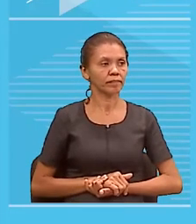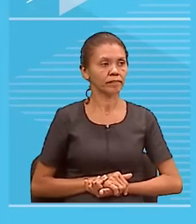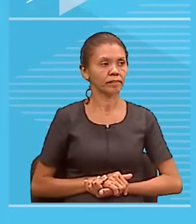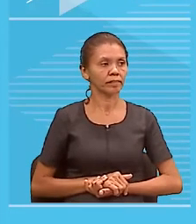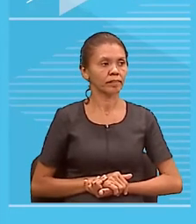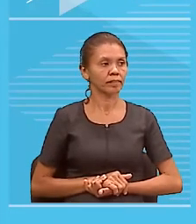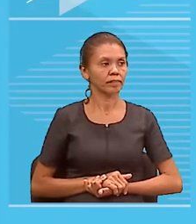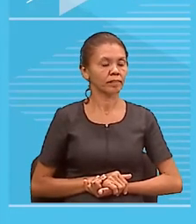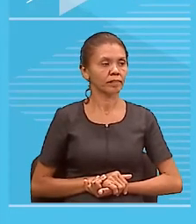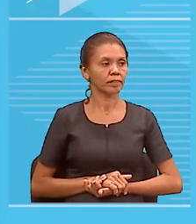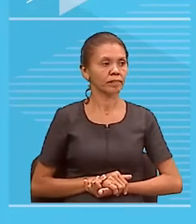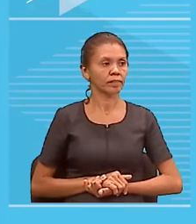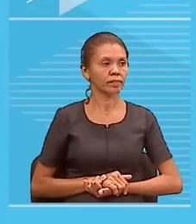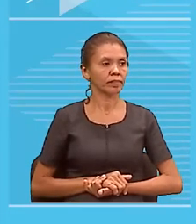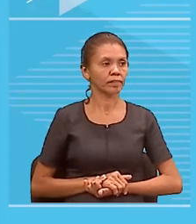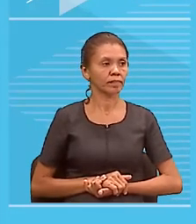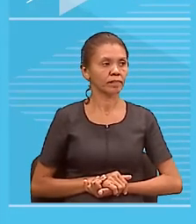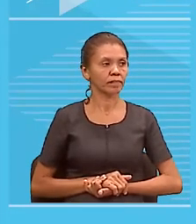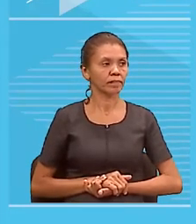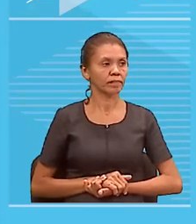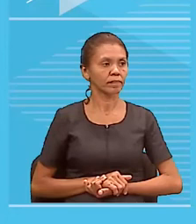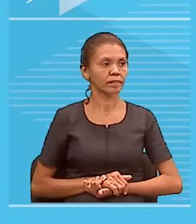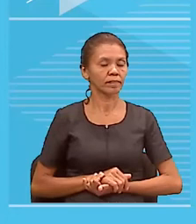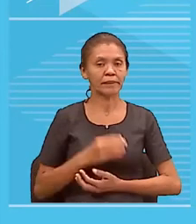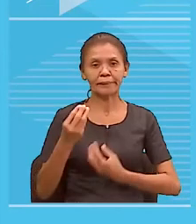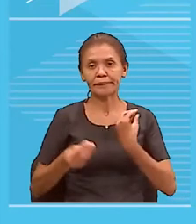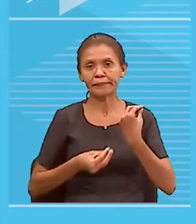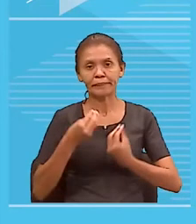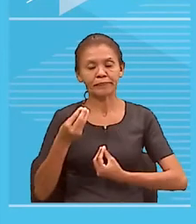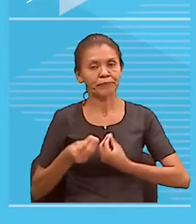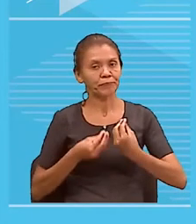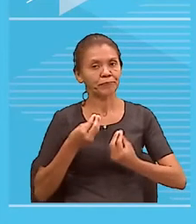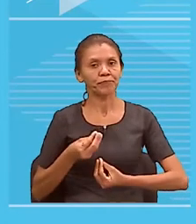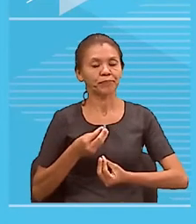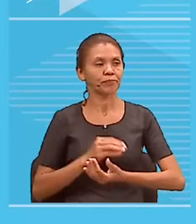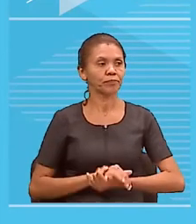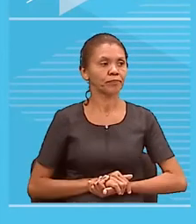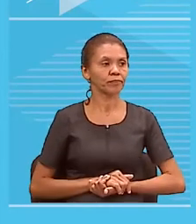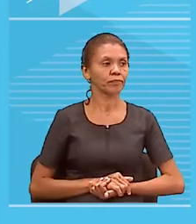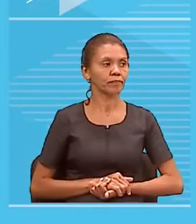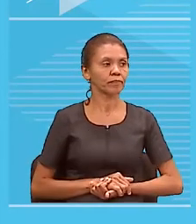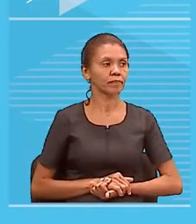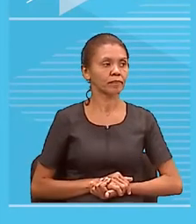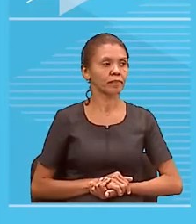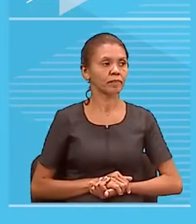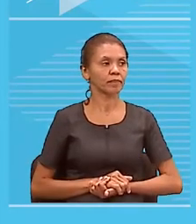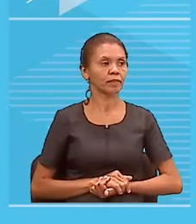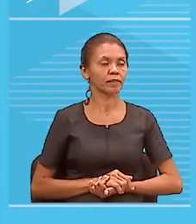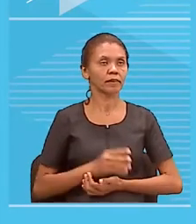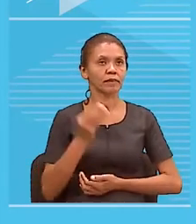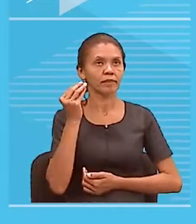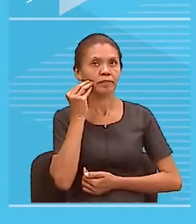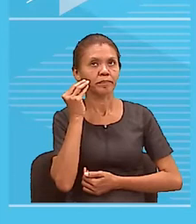iodo Como assim Como assim Érica Olha quando se está fazendo teste